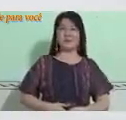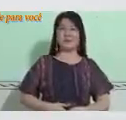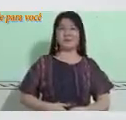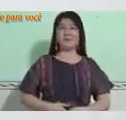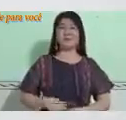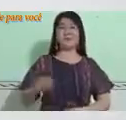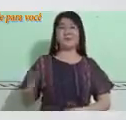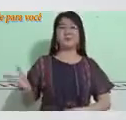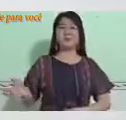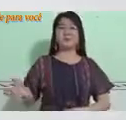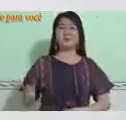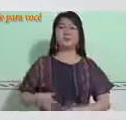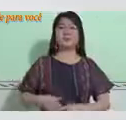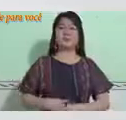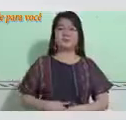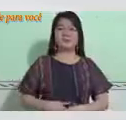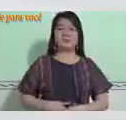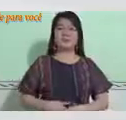agudo,